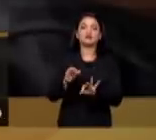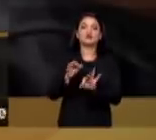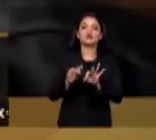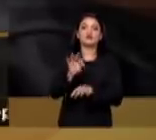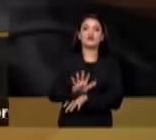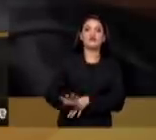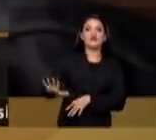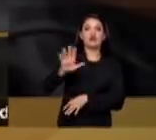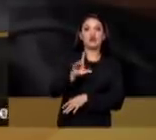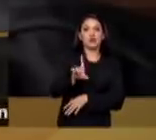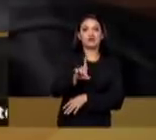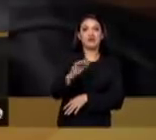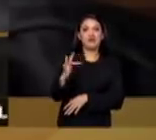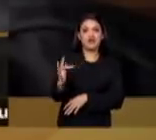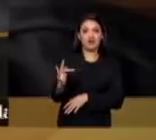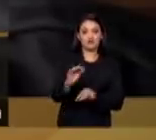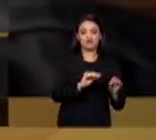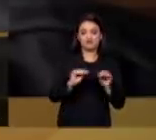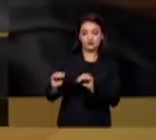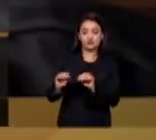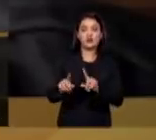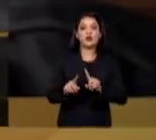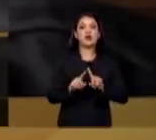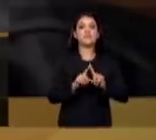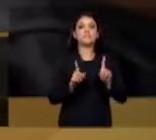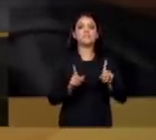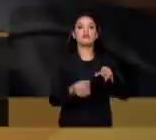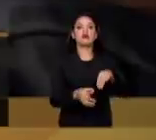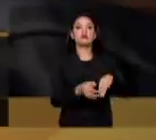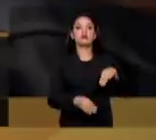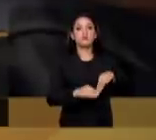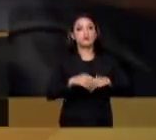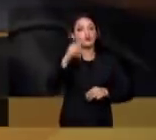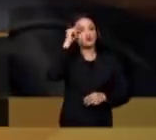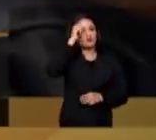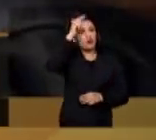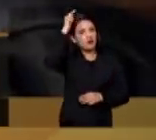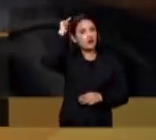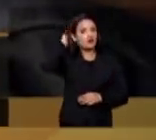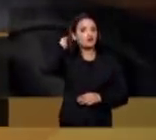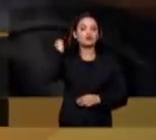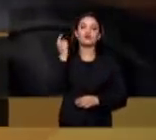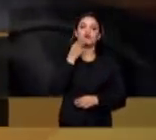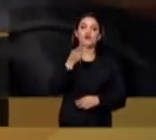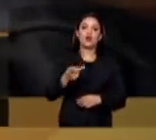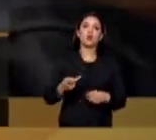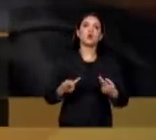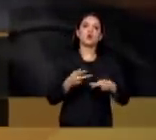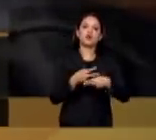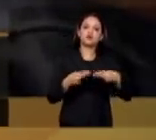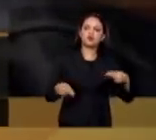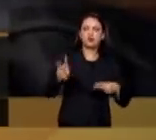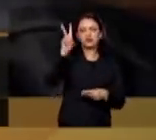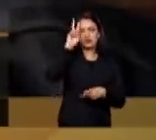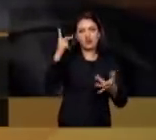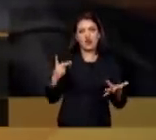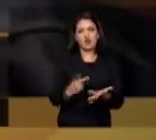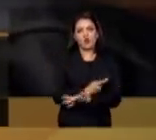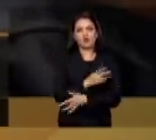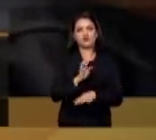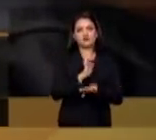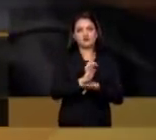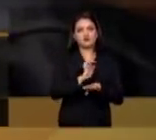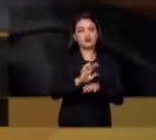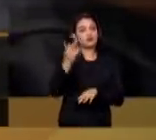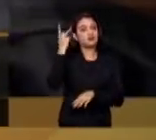ministro Alexandre de Moraes, fez referência a que os fatos teriam ocorrido em São Paulo e, portanto,